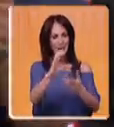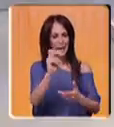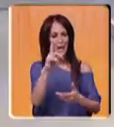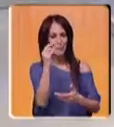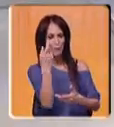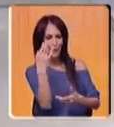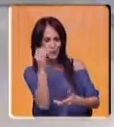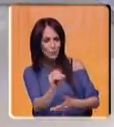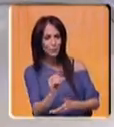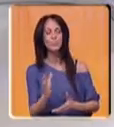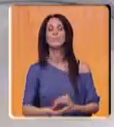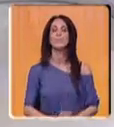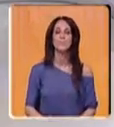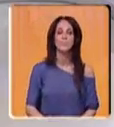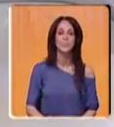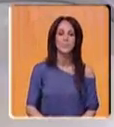Obrigado.